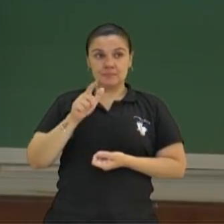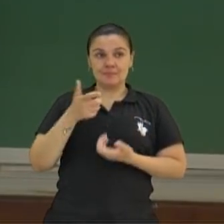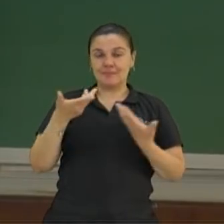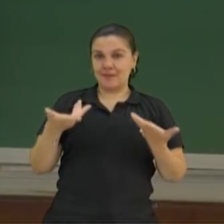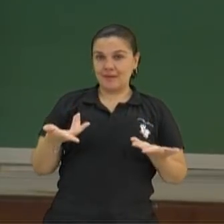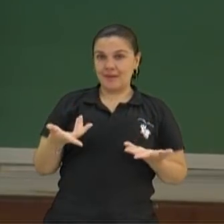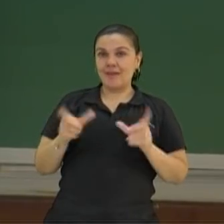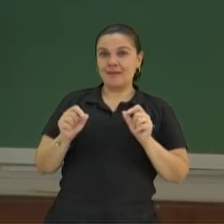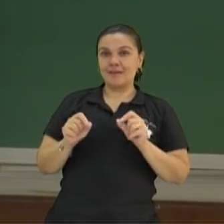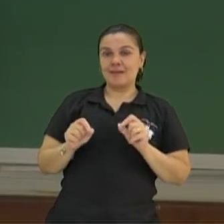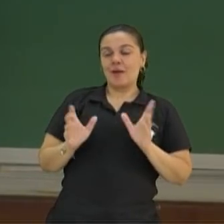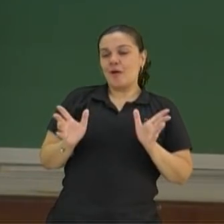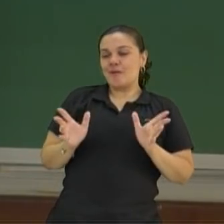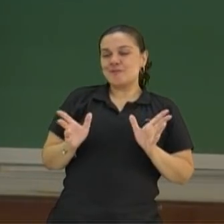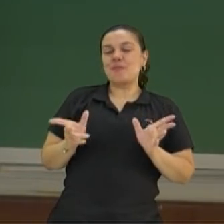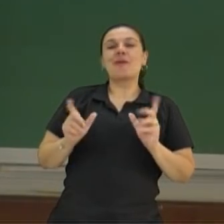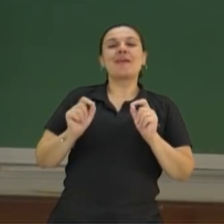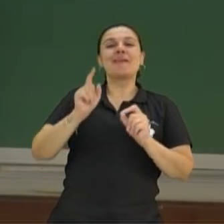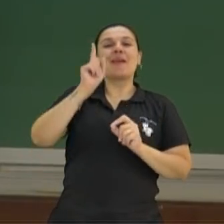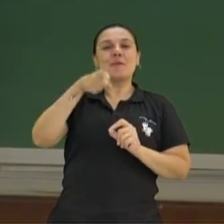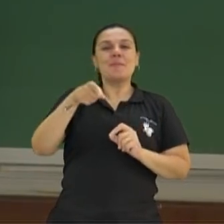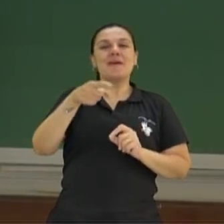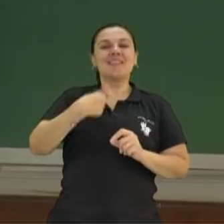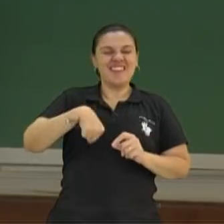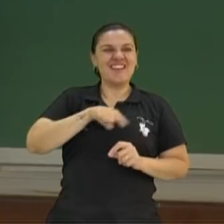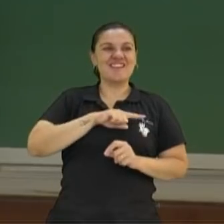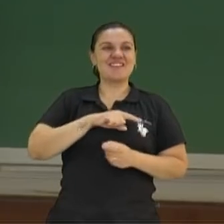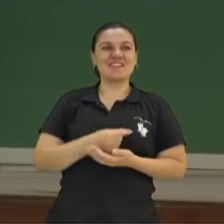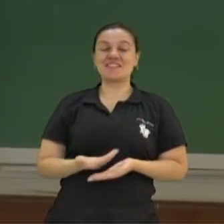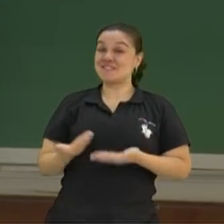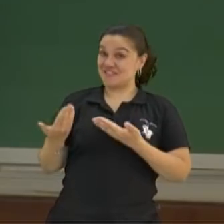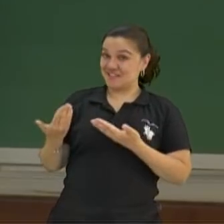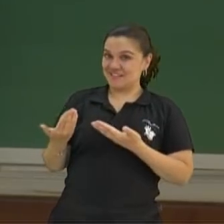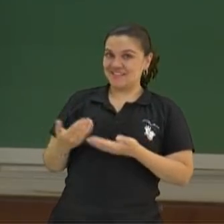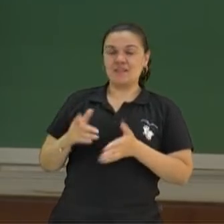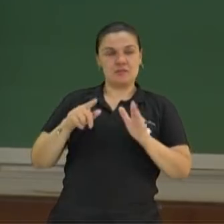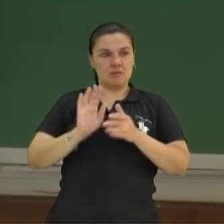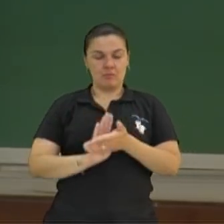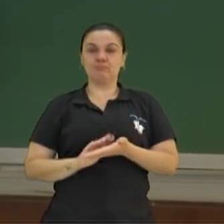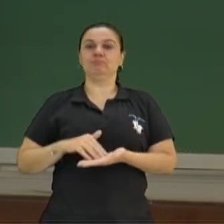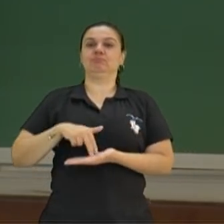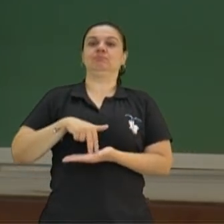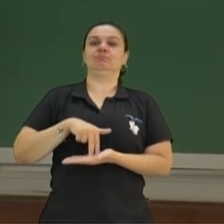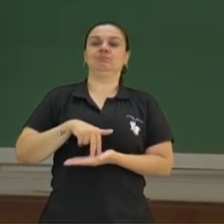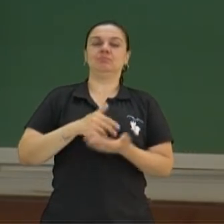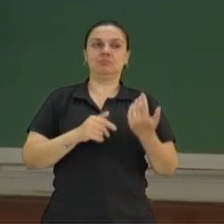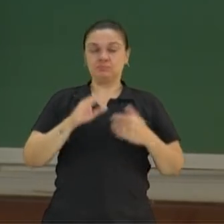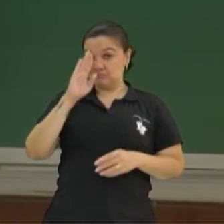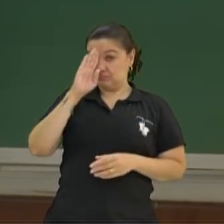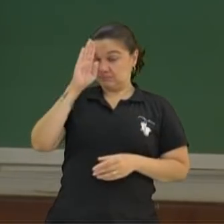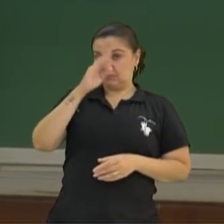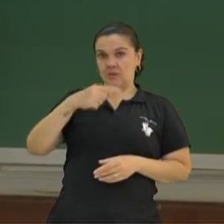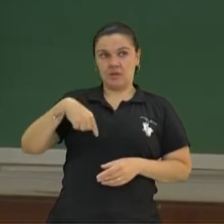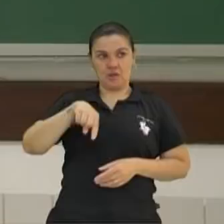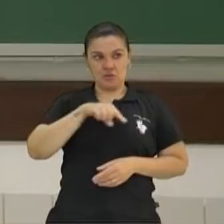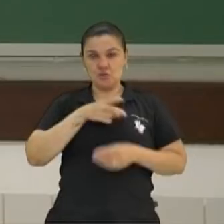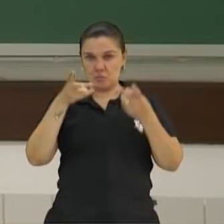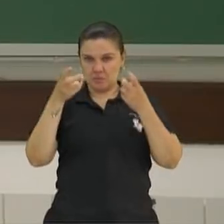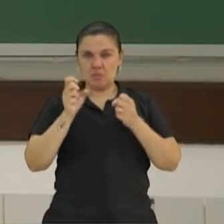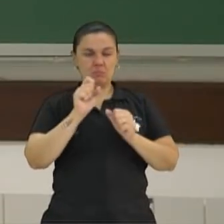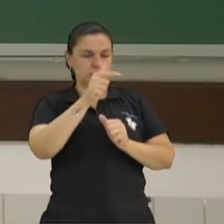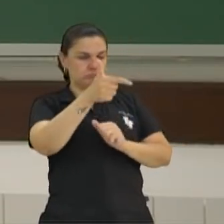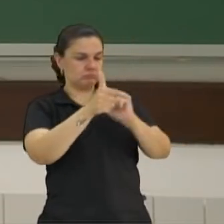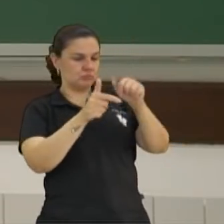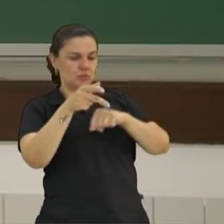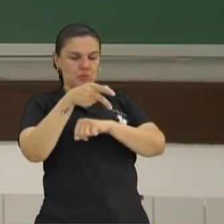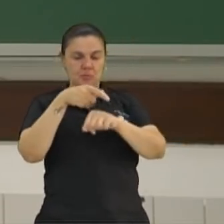quem manda aqui é a gente. Essa é a ideia de soberania. A gente percebe que em outros países